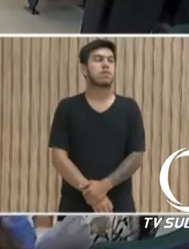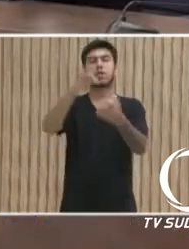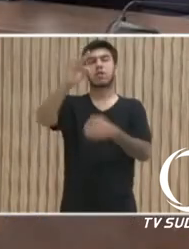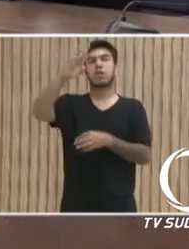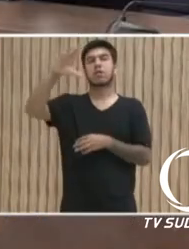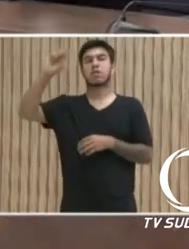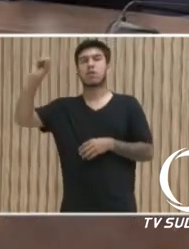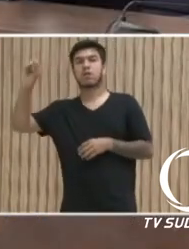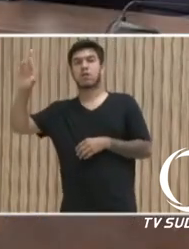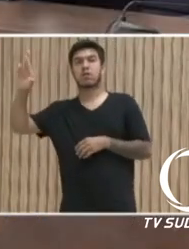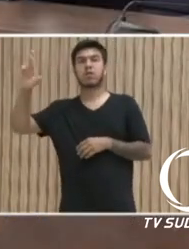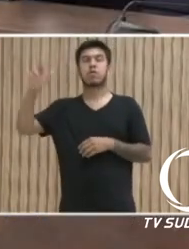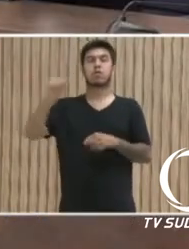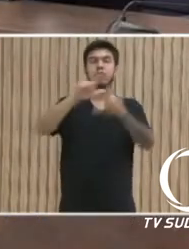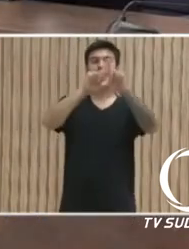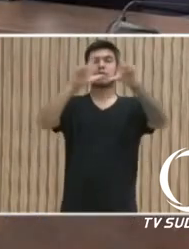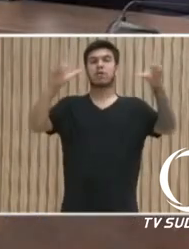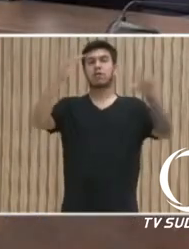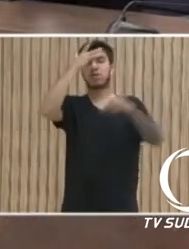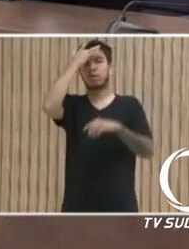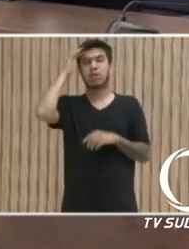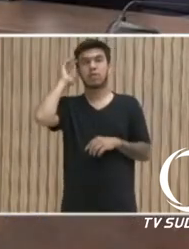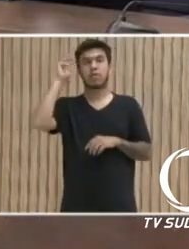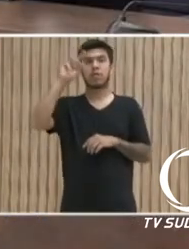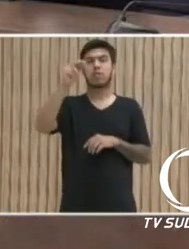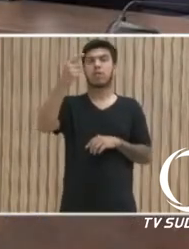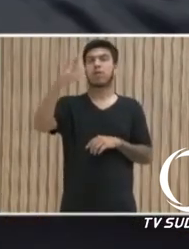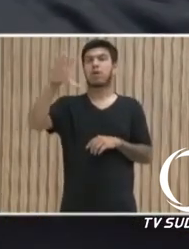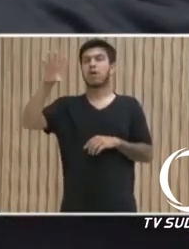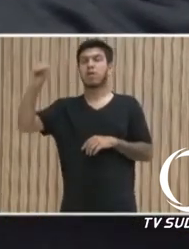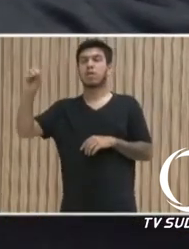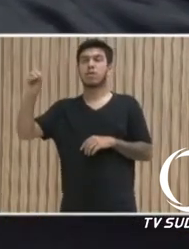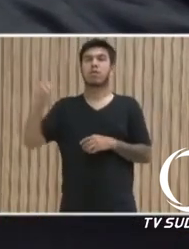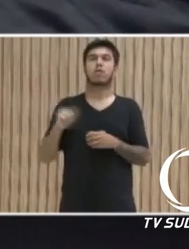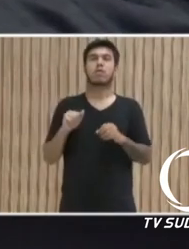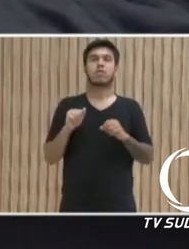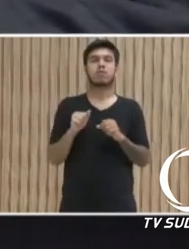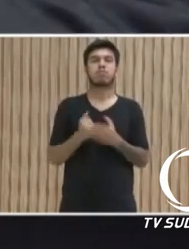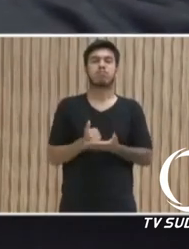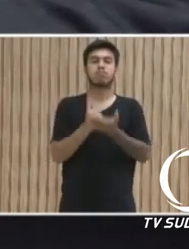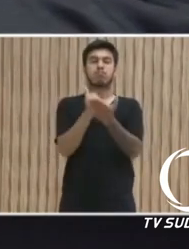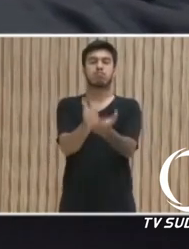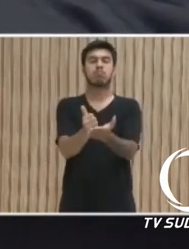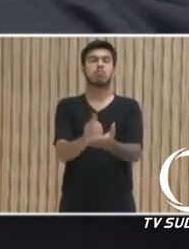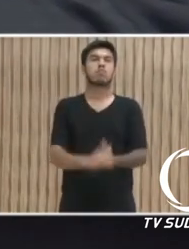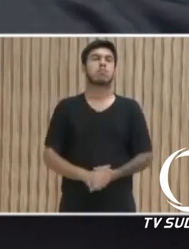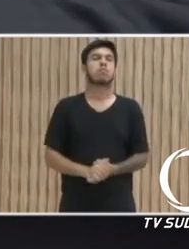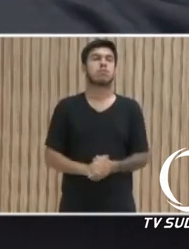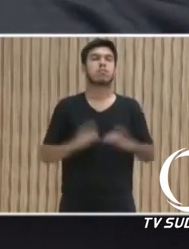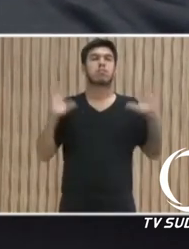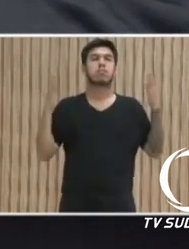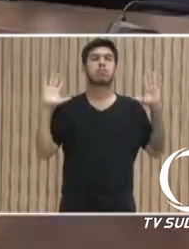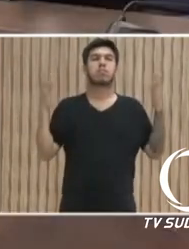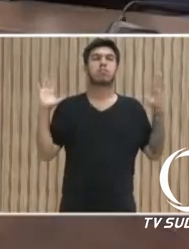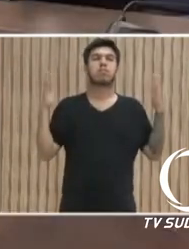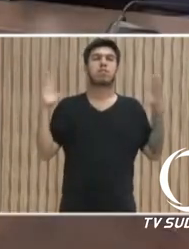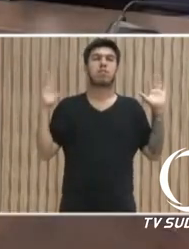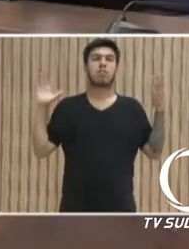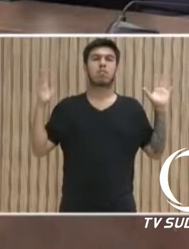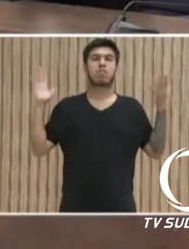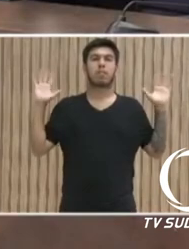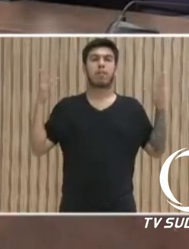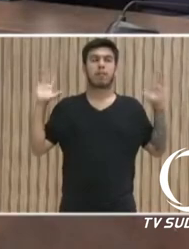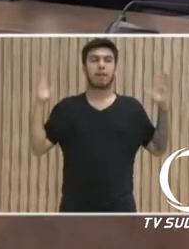vereador Januário koslinski autor do projeto foi Quem entregou o Título de Cidadão honorário ao empresário Nestor lman nasceu em